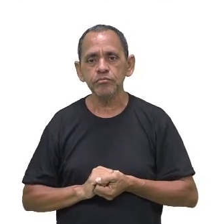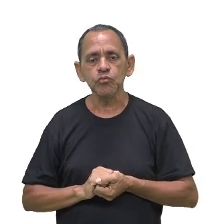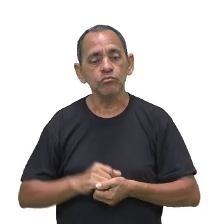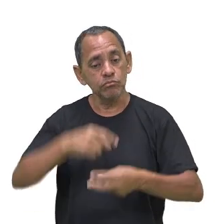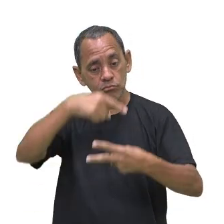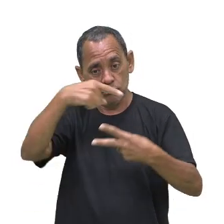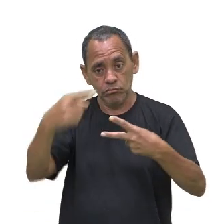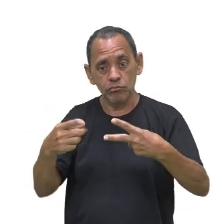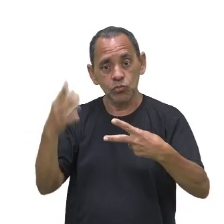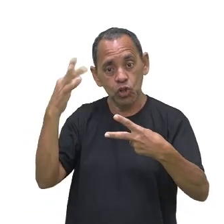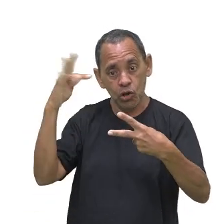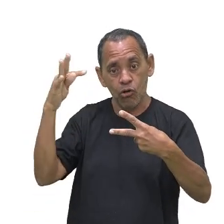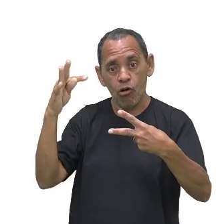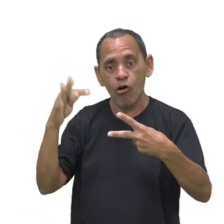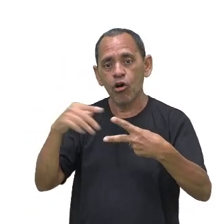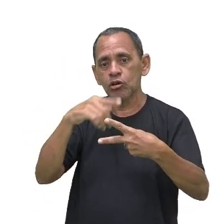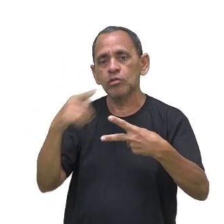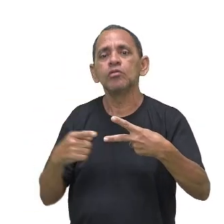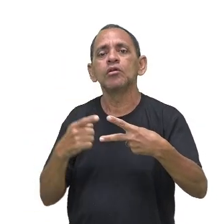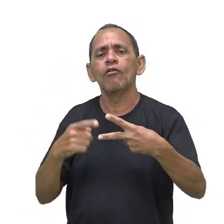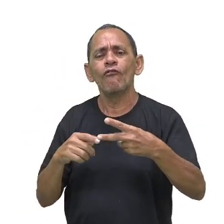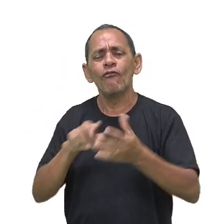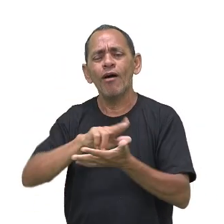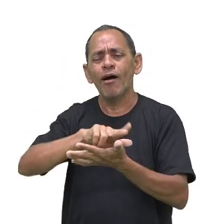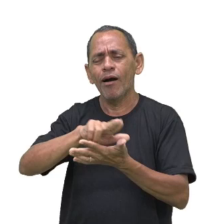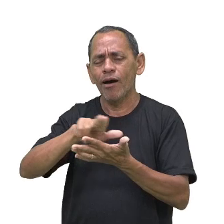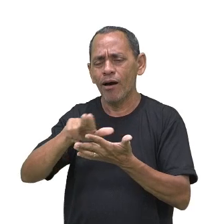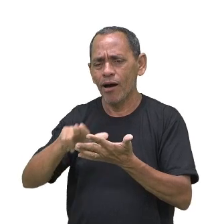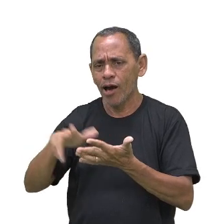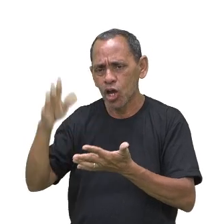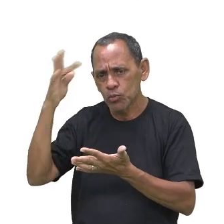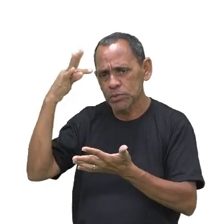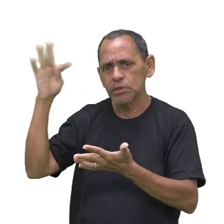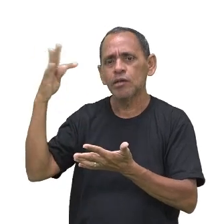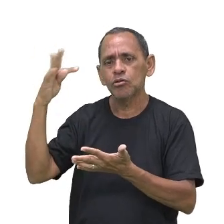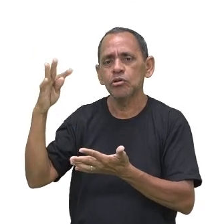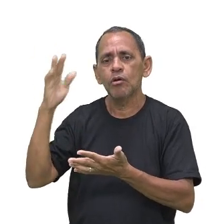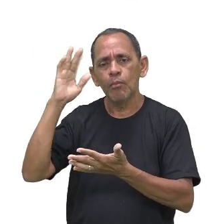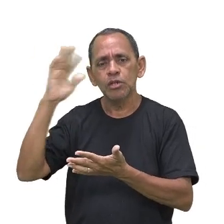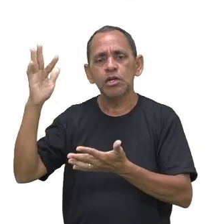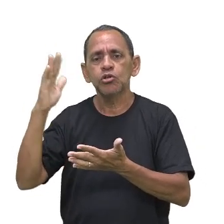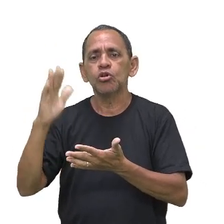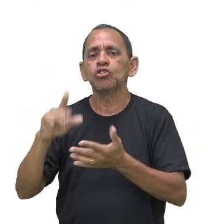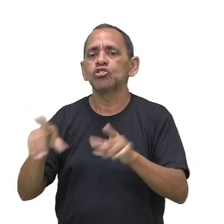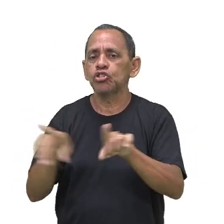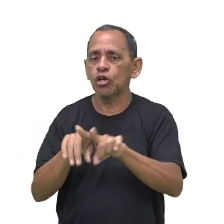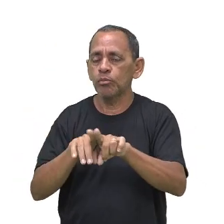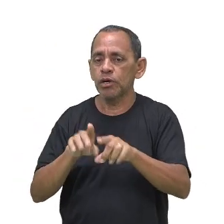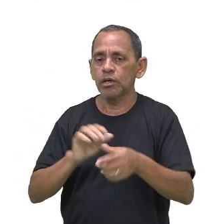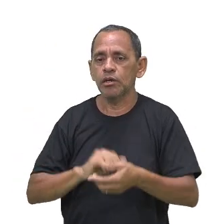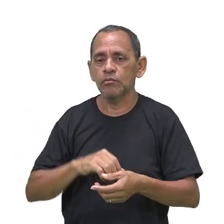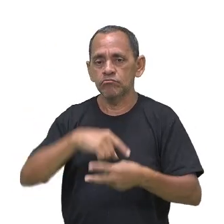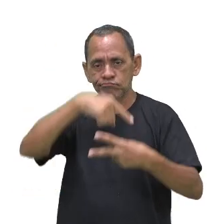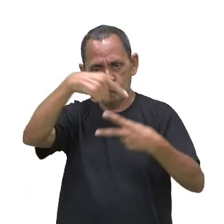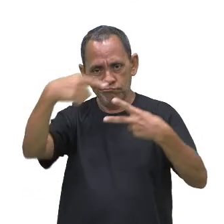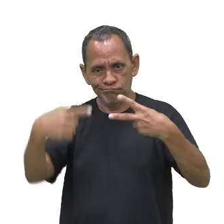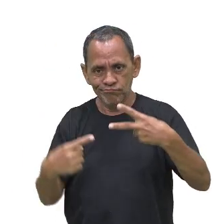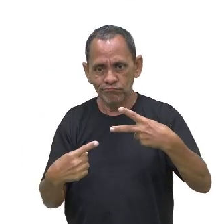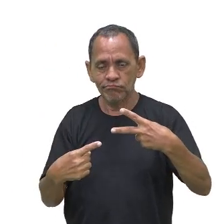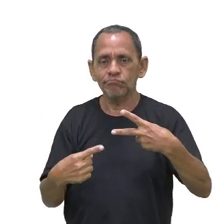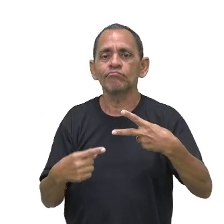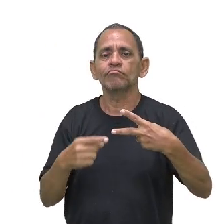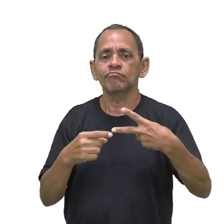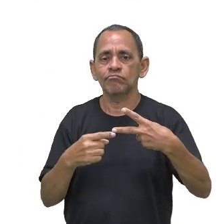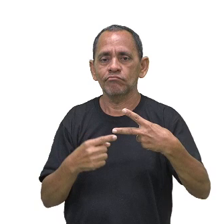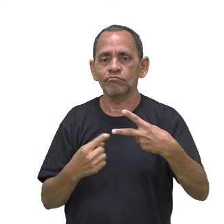Nós temos vários, tem Benjamin, tem outros pensadores, Marcuse, mas a gente vai trazer aqui Theodor Adorno